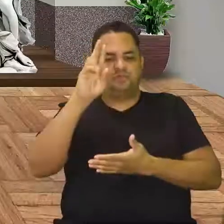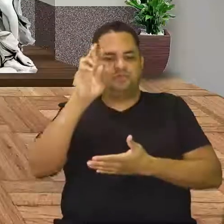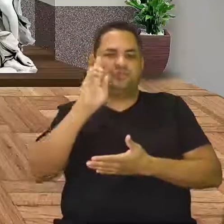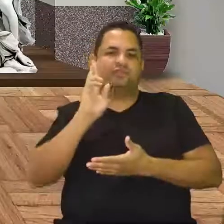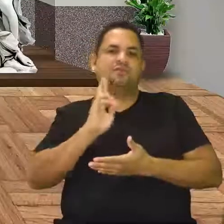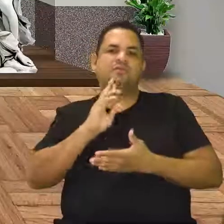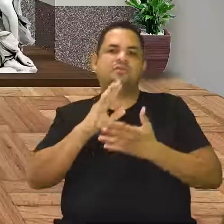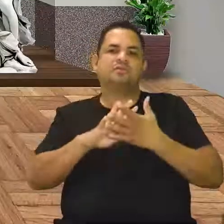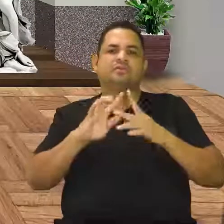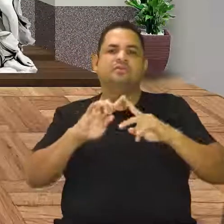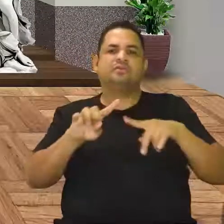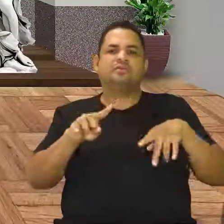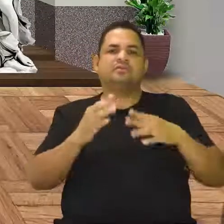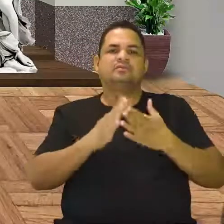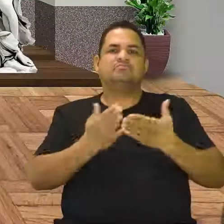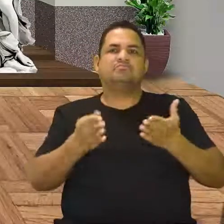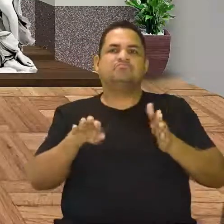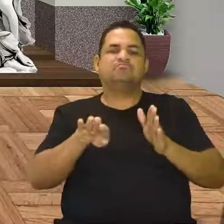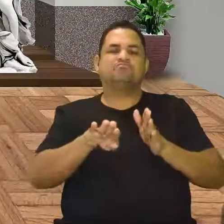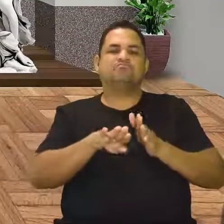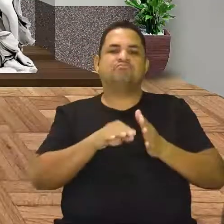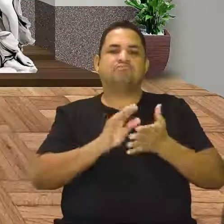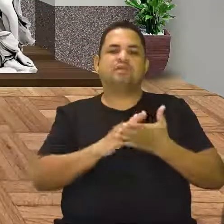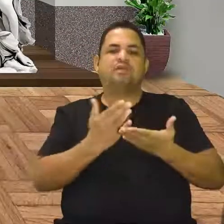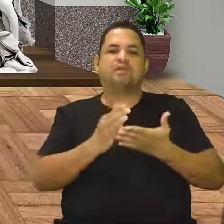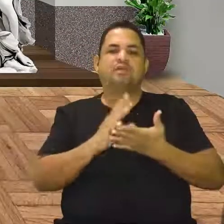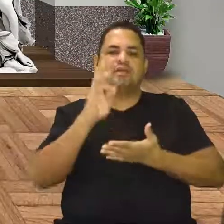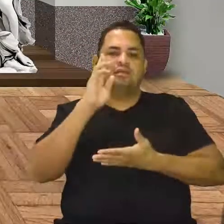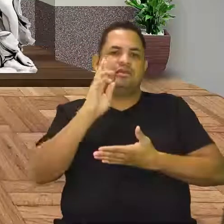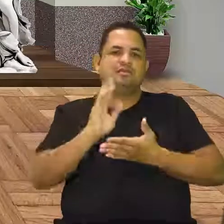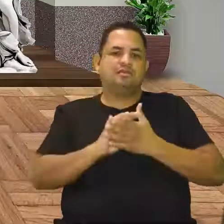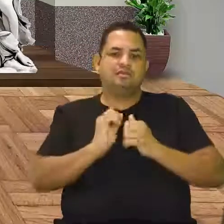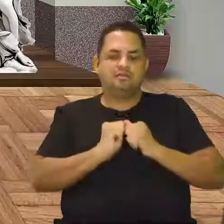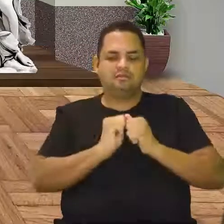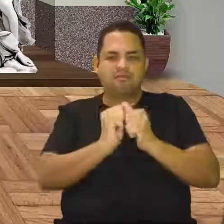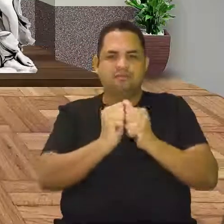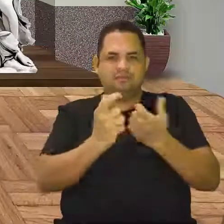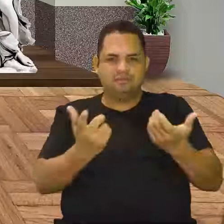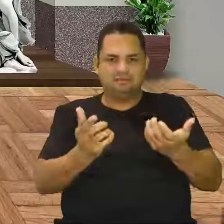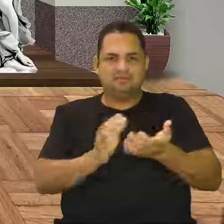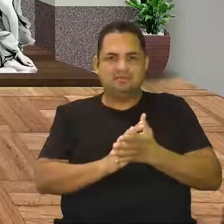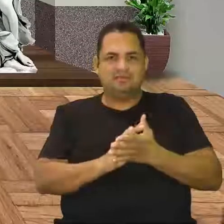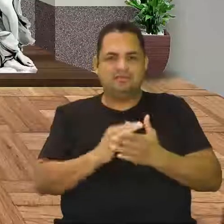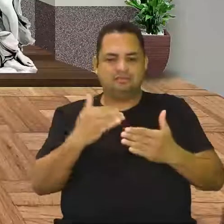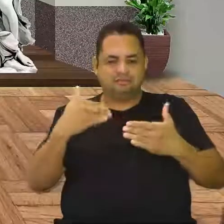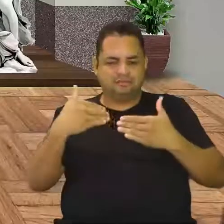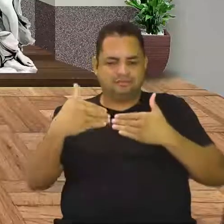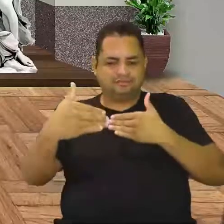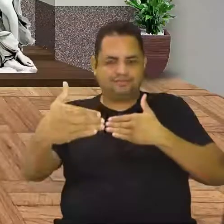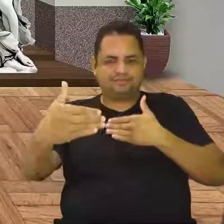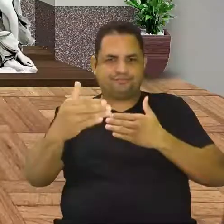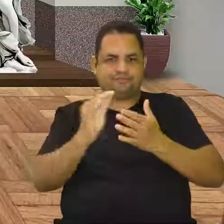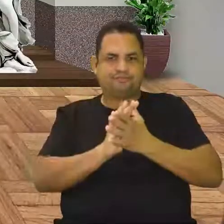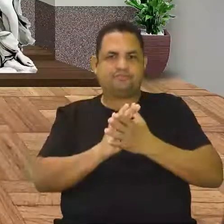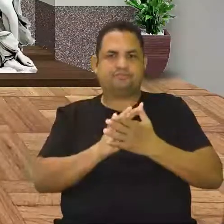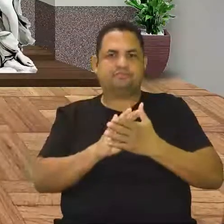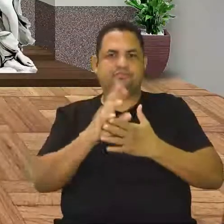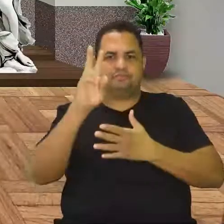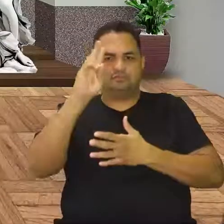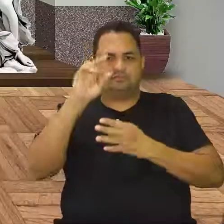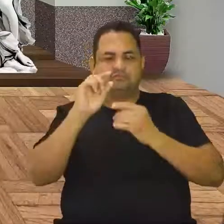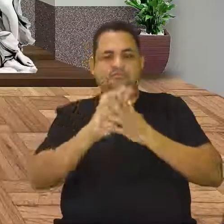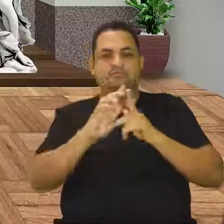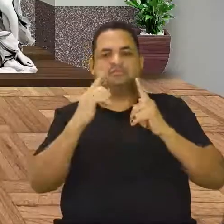mas enquanto não chega a história de Rondônia vocês Acompanha comigo essa trajetória da história geral